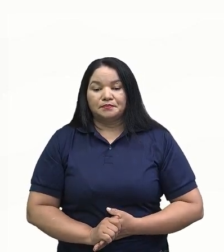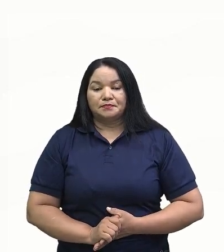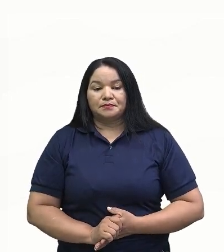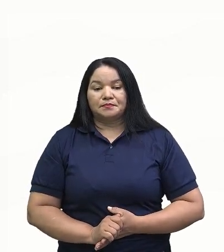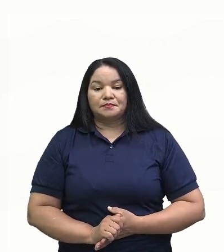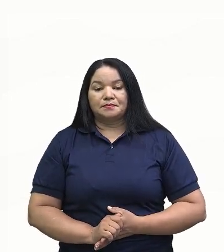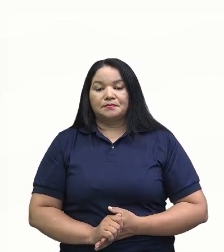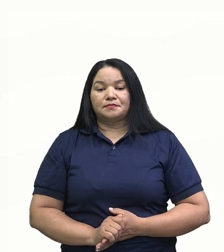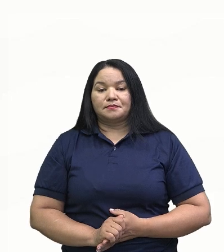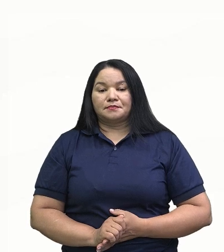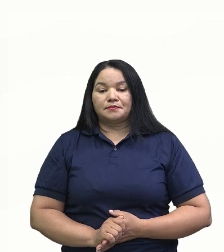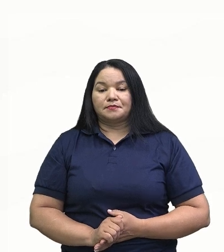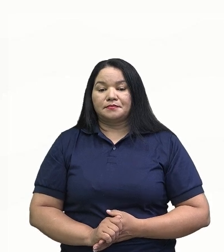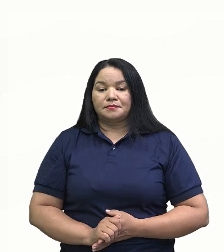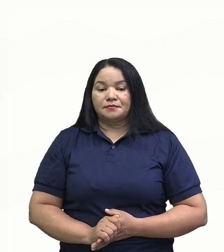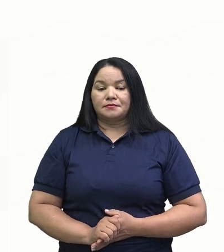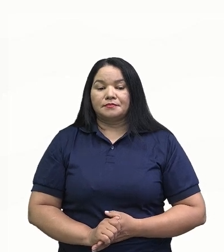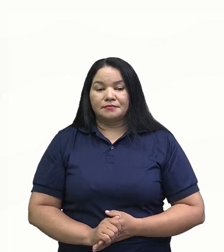seguidos de